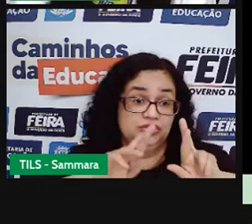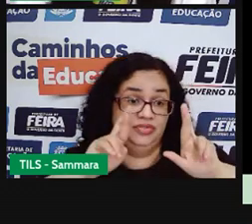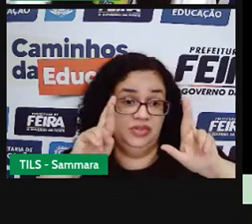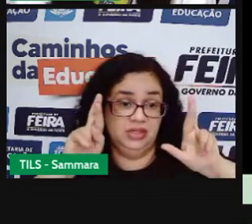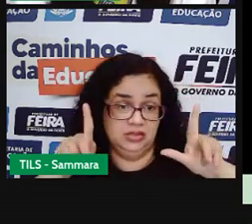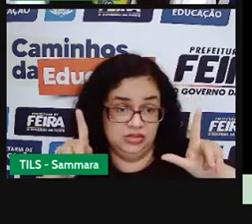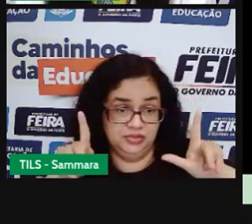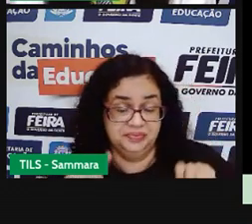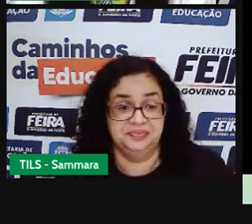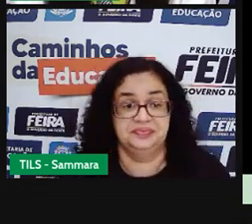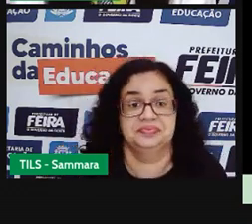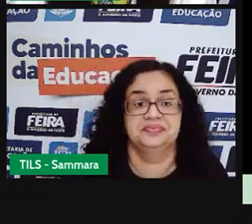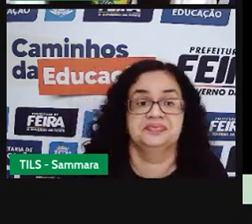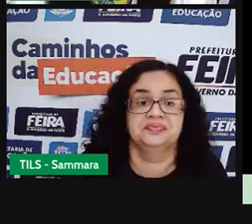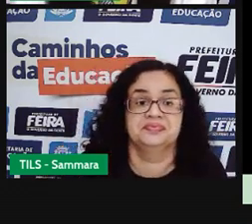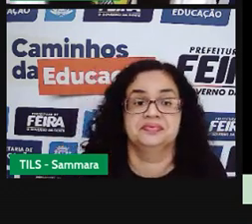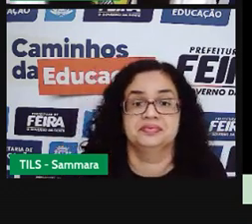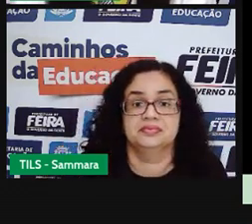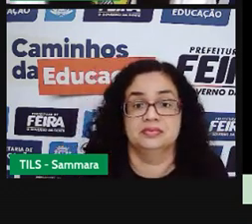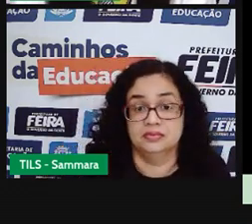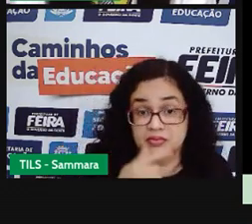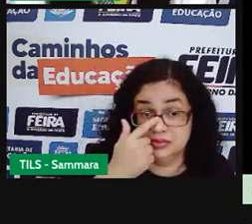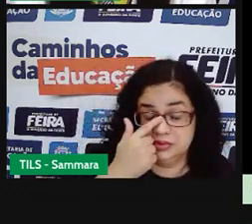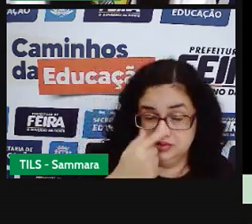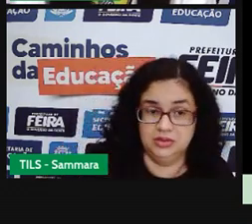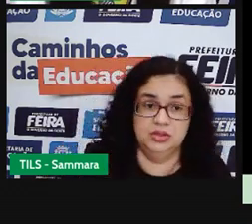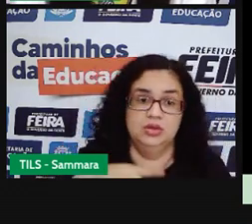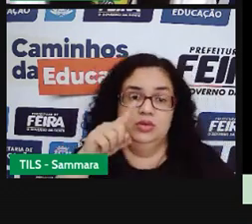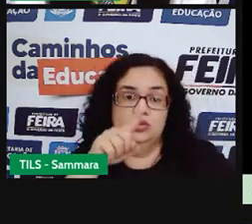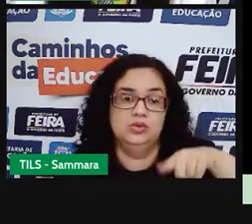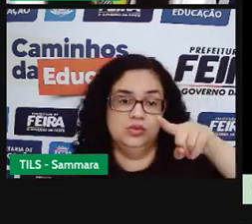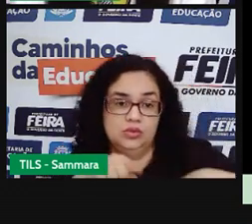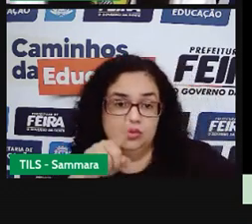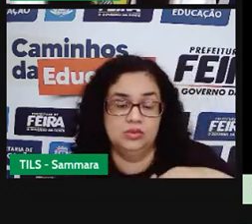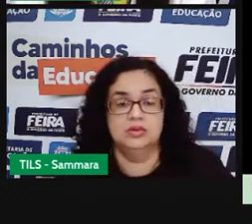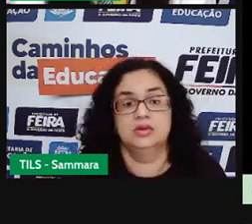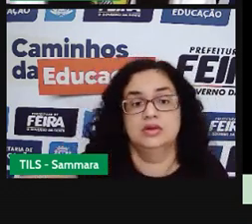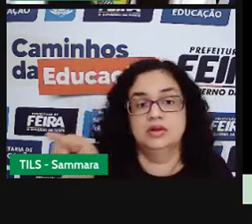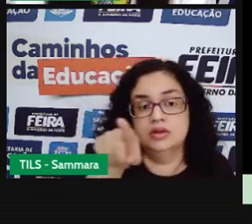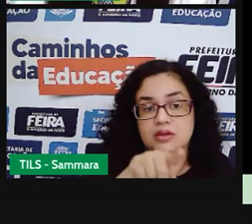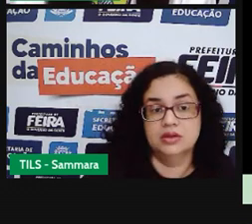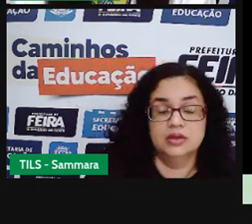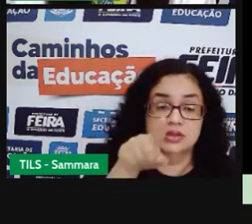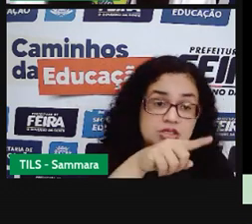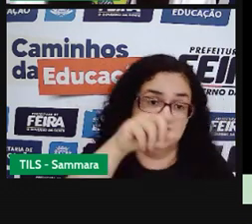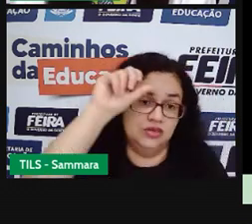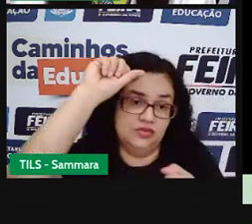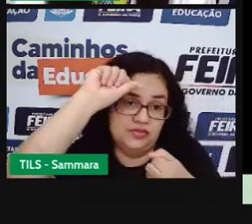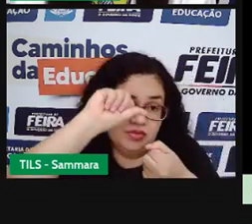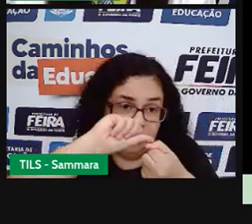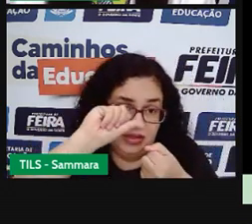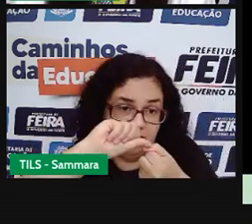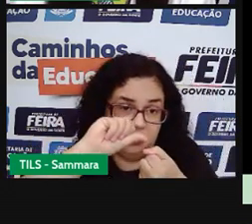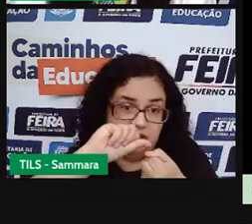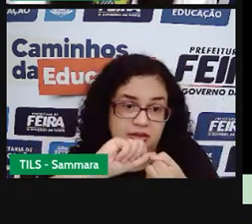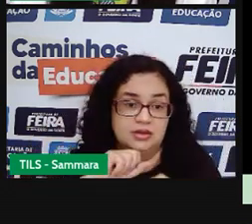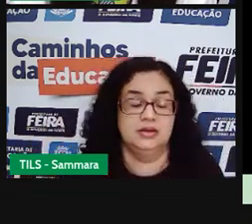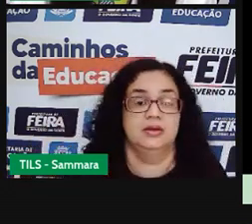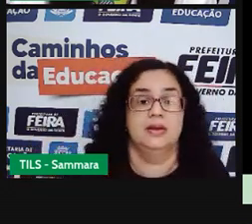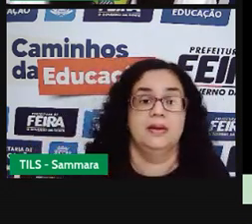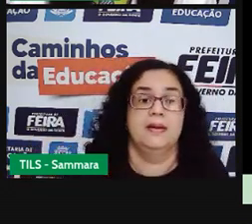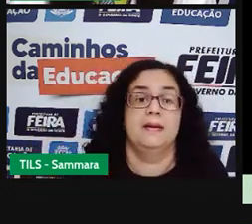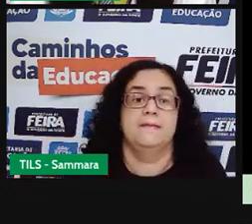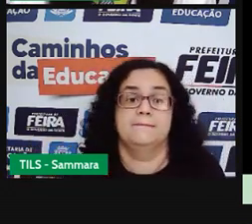de diferentes então esses objetos diferentes aí eles são produzidos a partir de um mesmo material